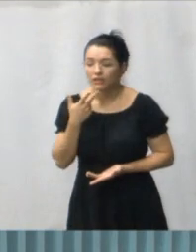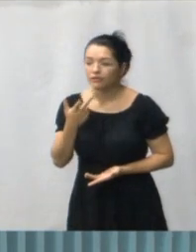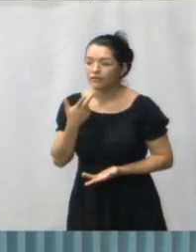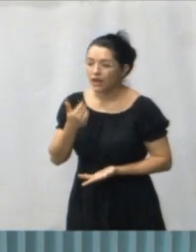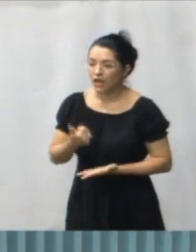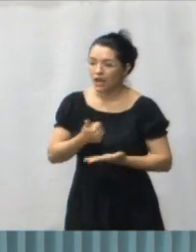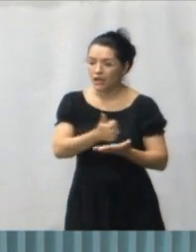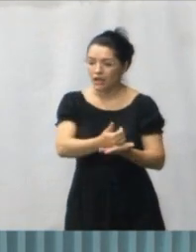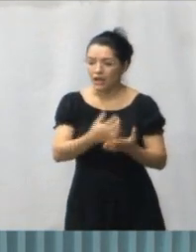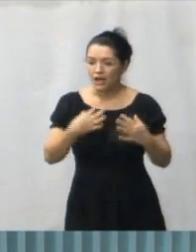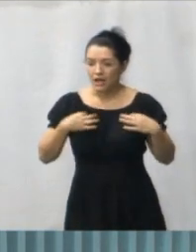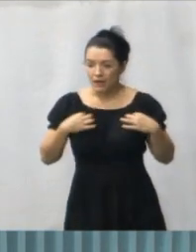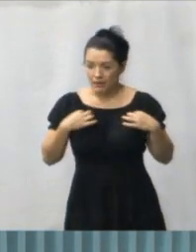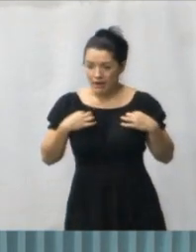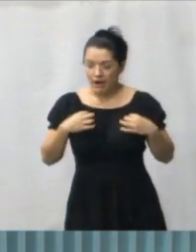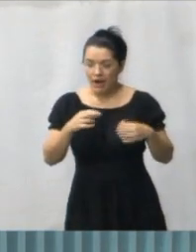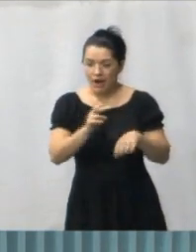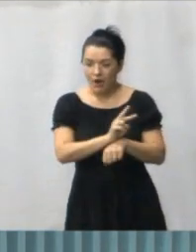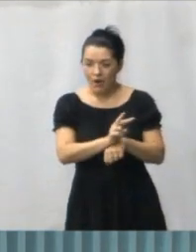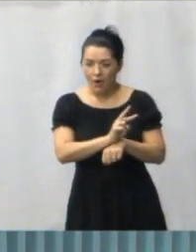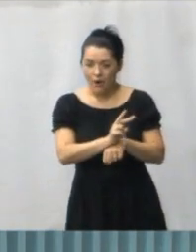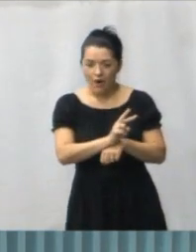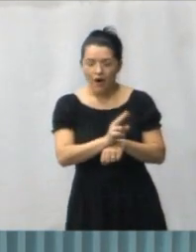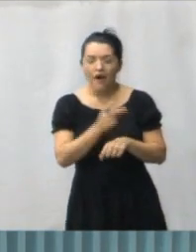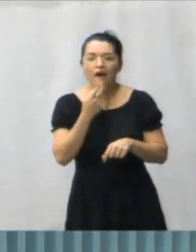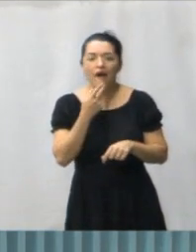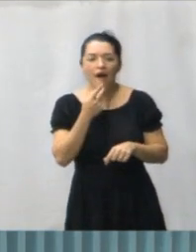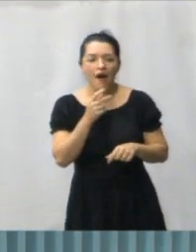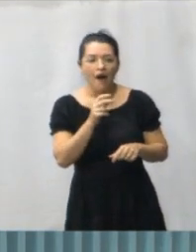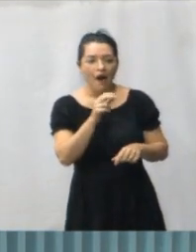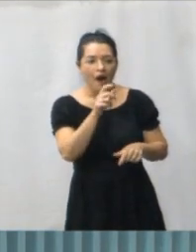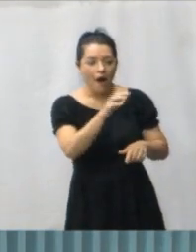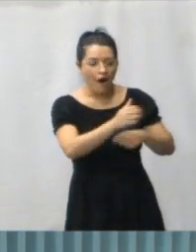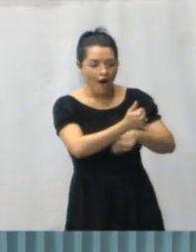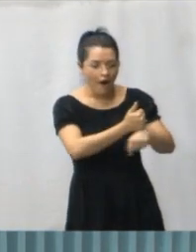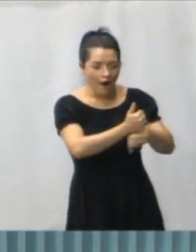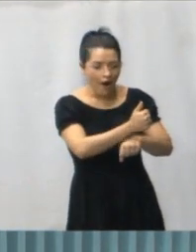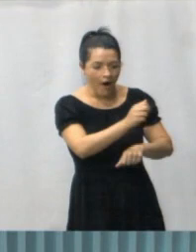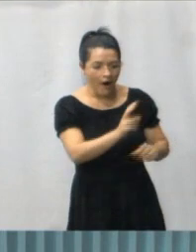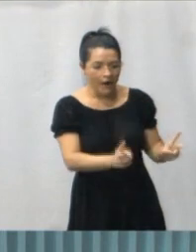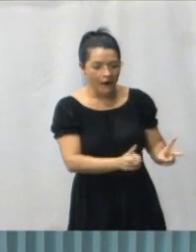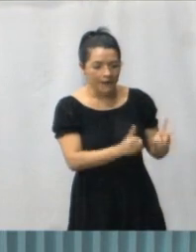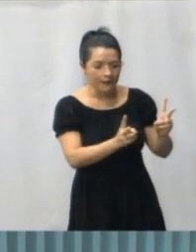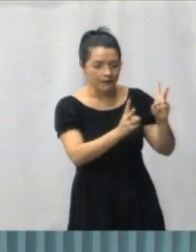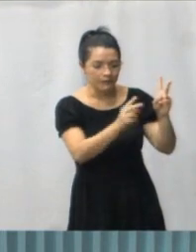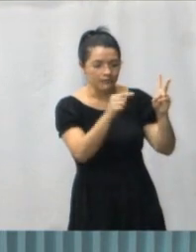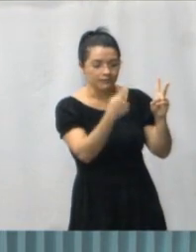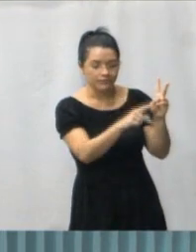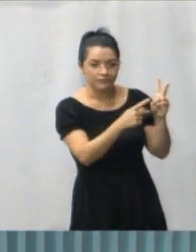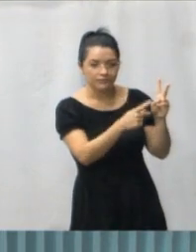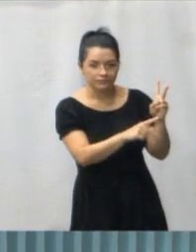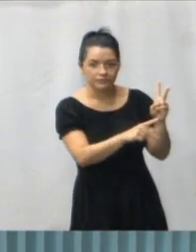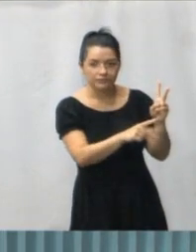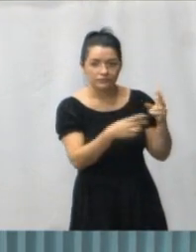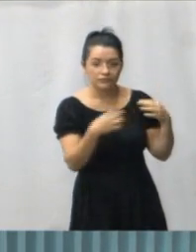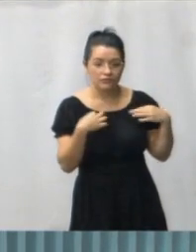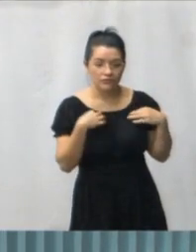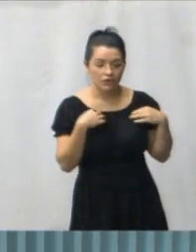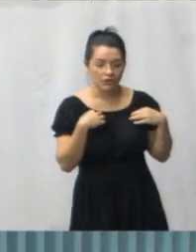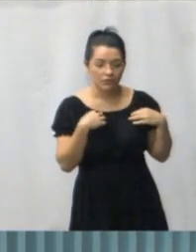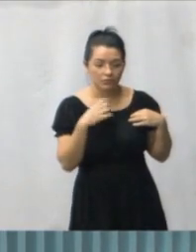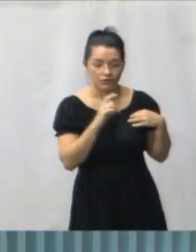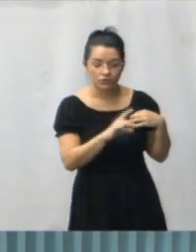a gente fala de valorização do profissional. O uniforme não é apenas uma roupa, não é apenas um traje. É